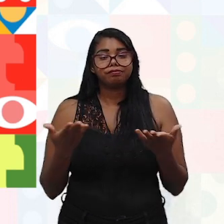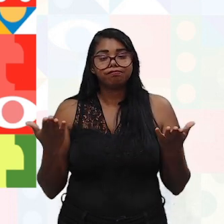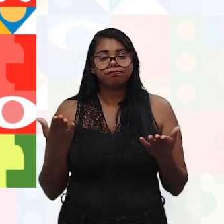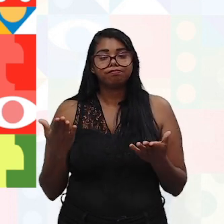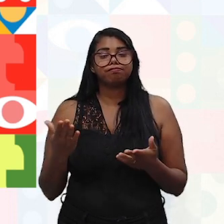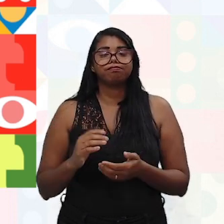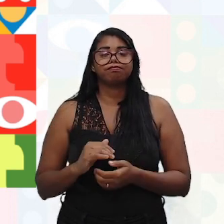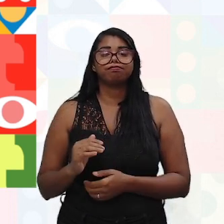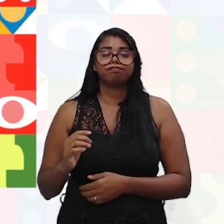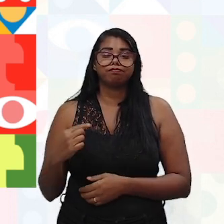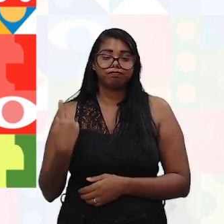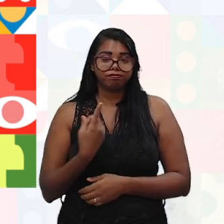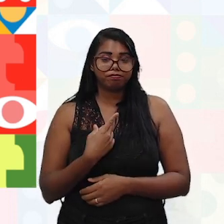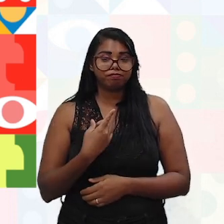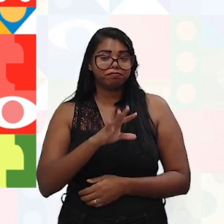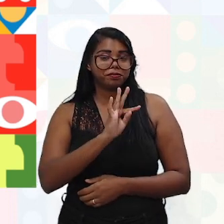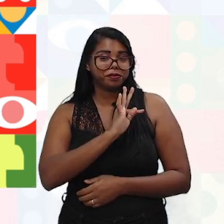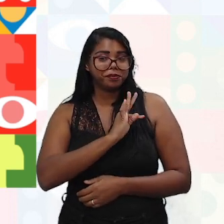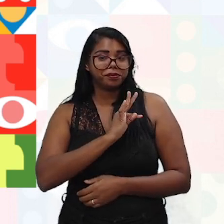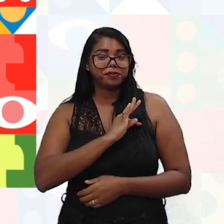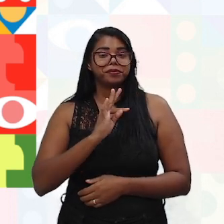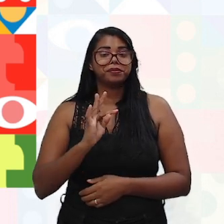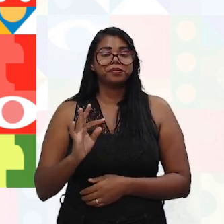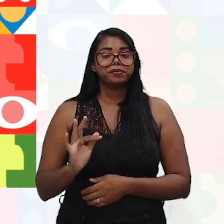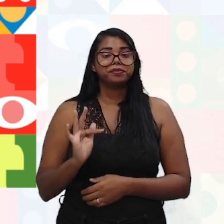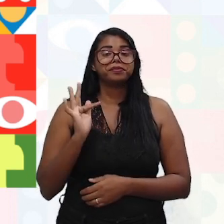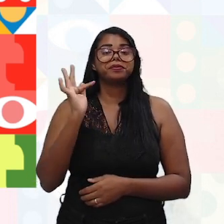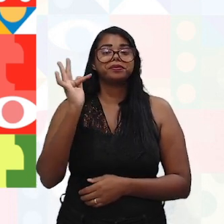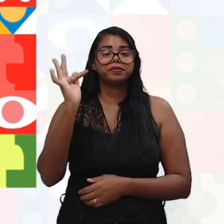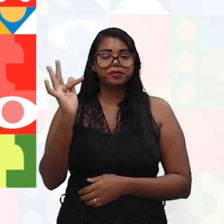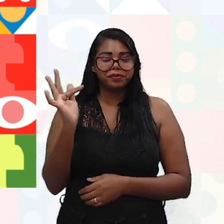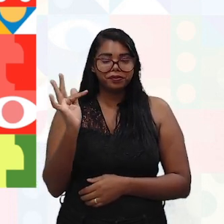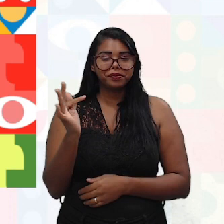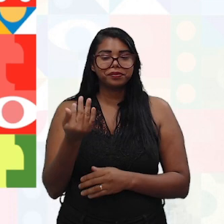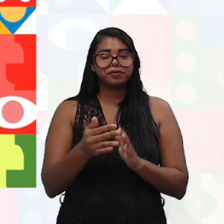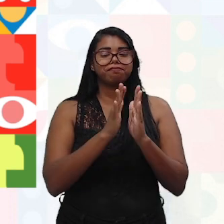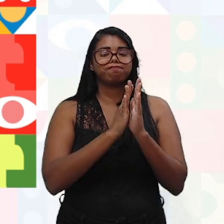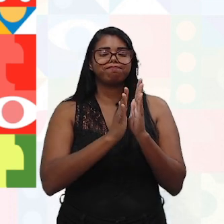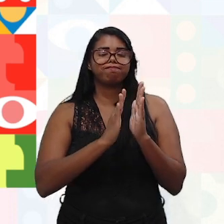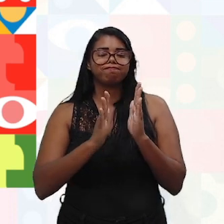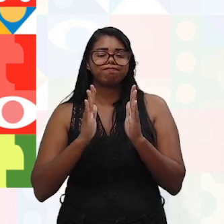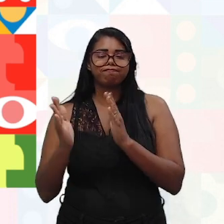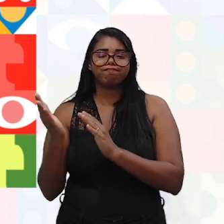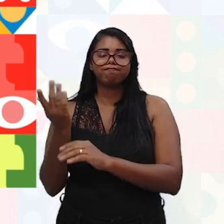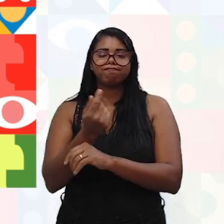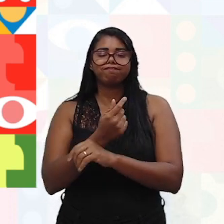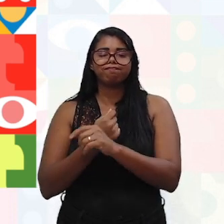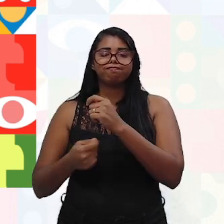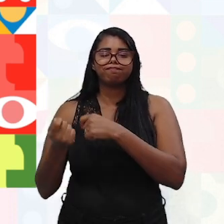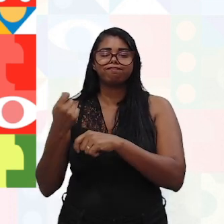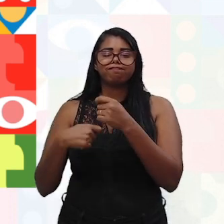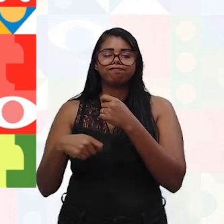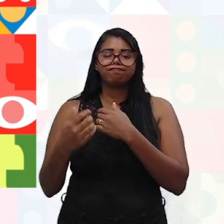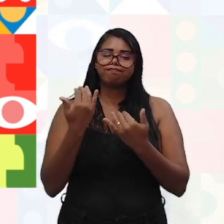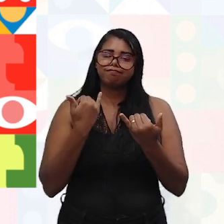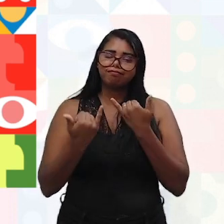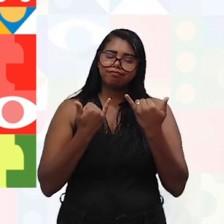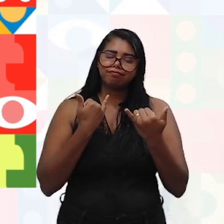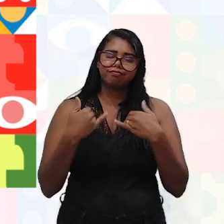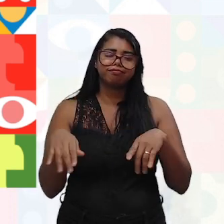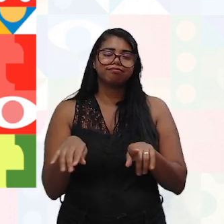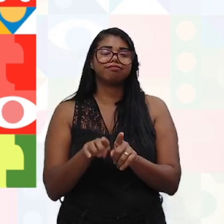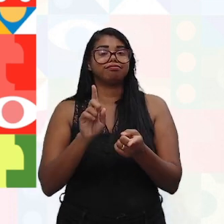como futuros técnicos e técnicas em biblioteconomia, a gente precisa estar muito ciente dessa informação,